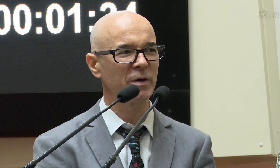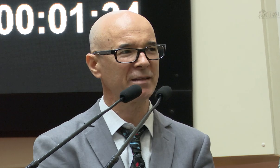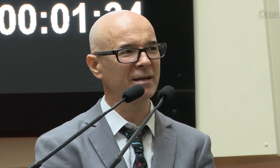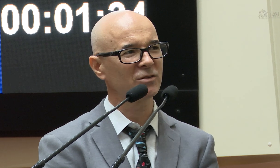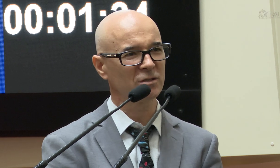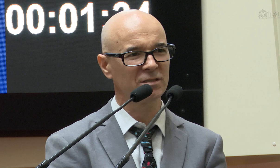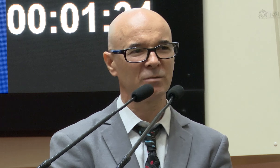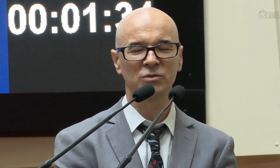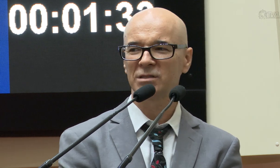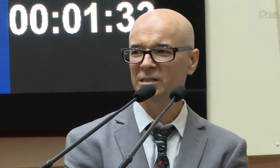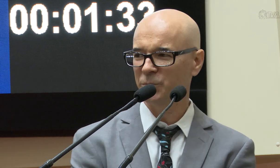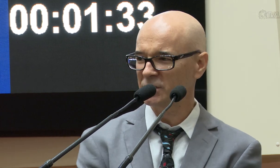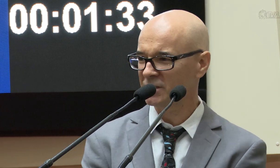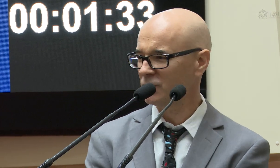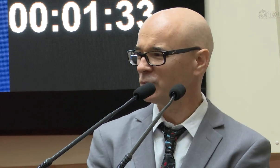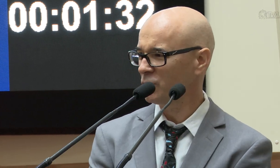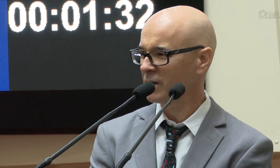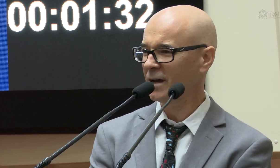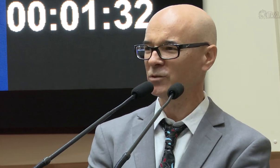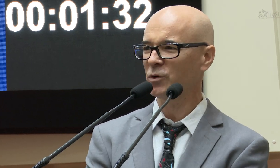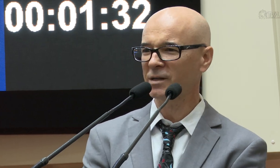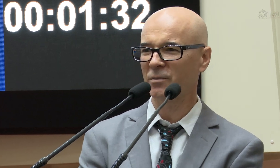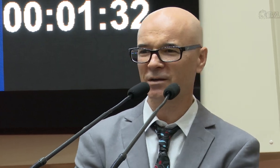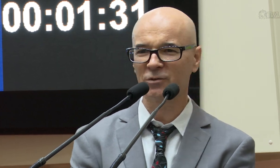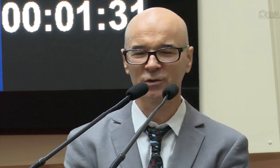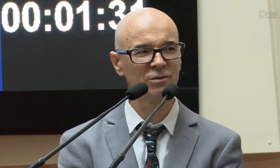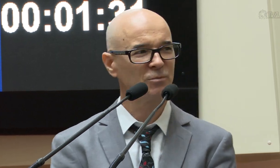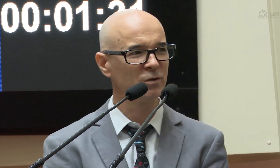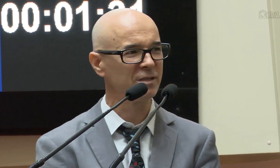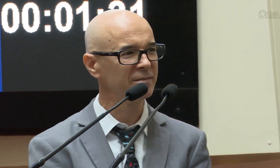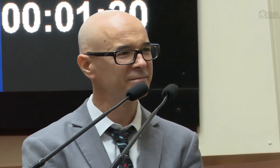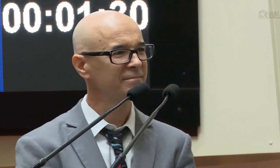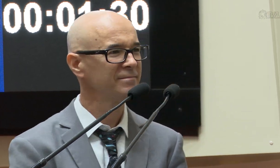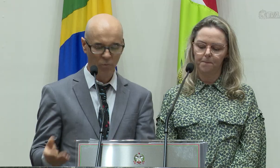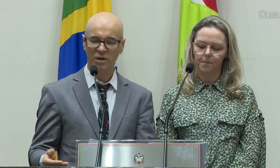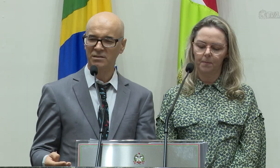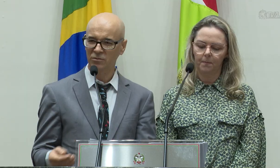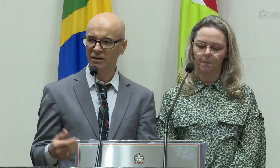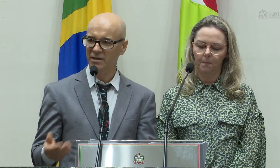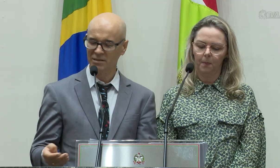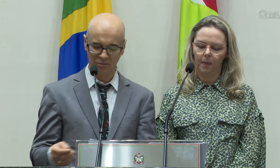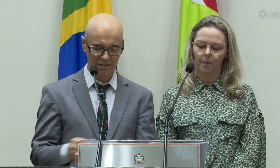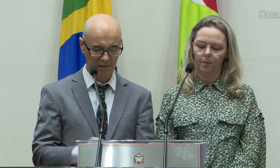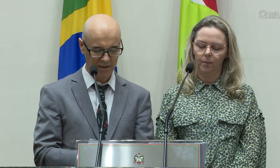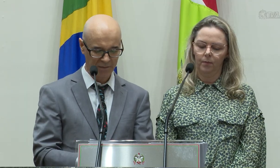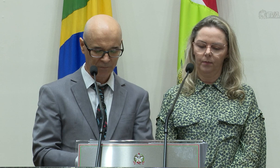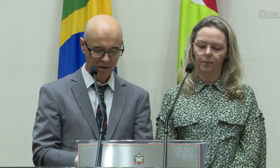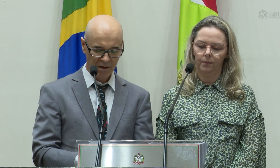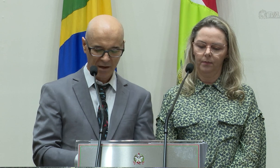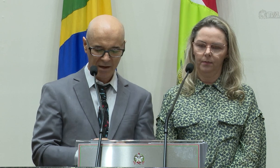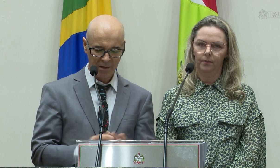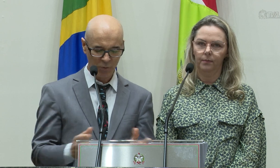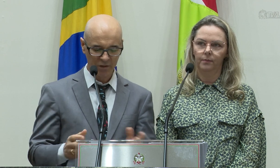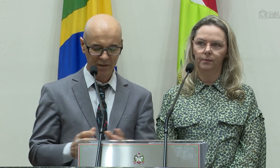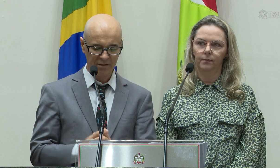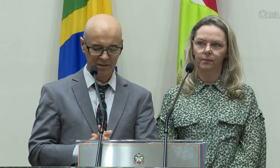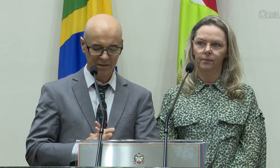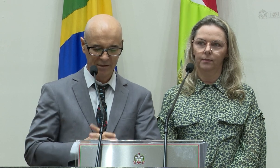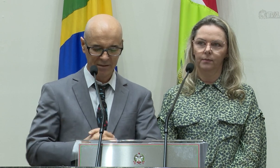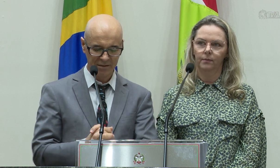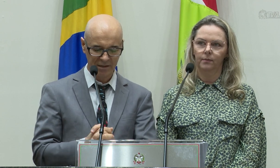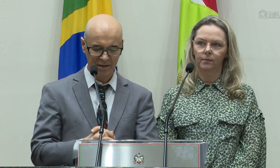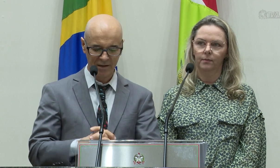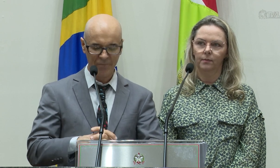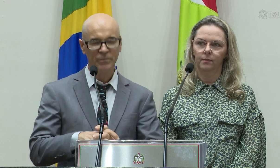o presidente da Comissão Dr Givanildo Alberto Trento destacou a importância da criação da Lei que instituiu